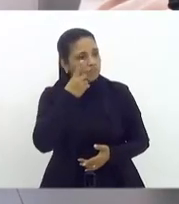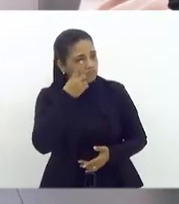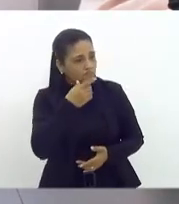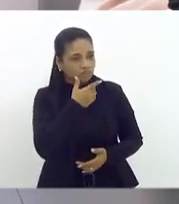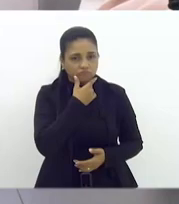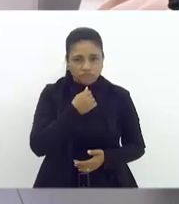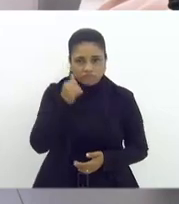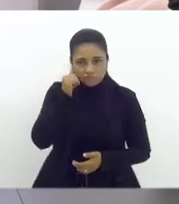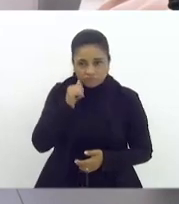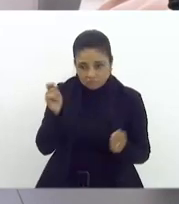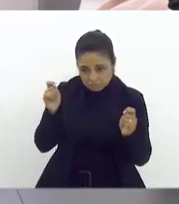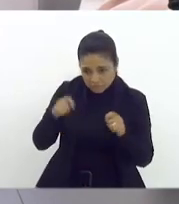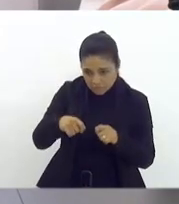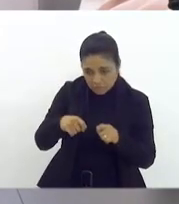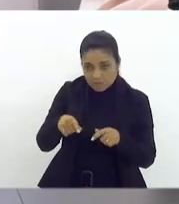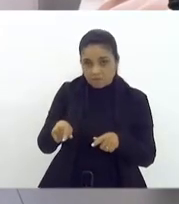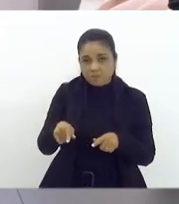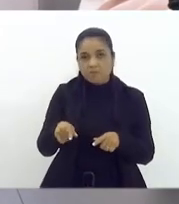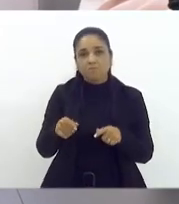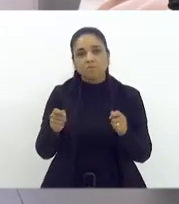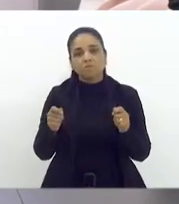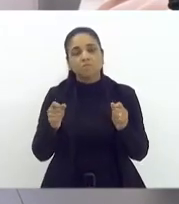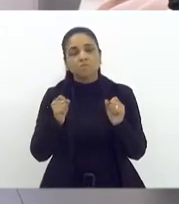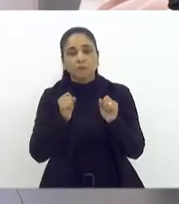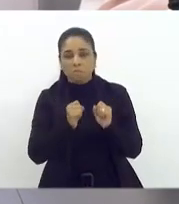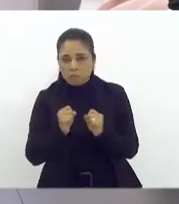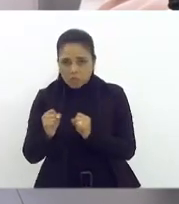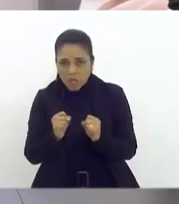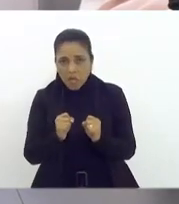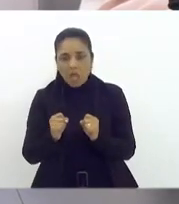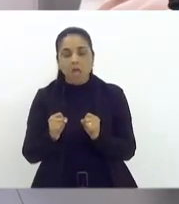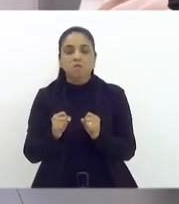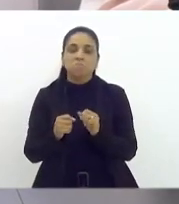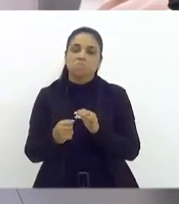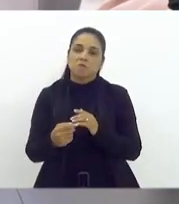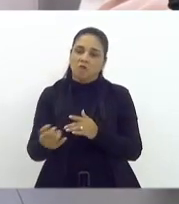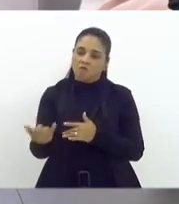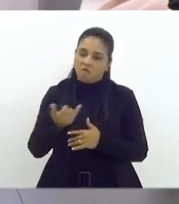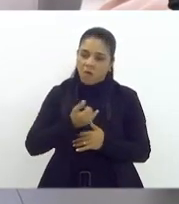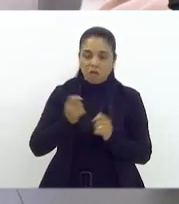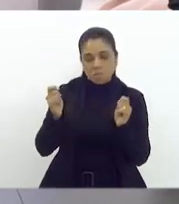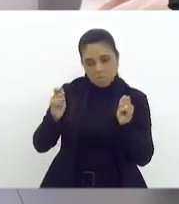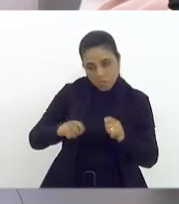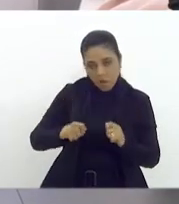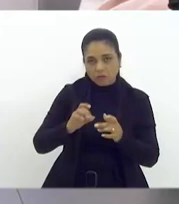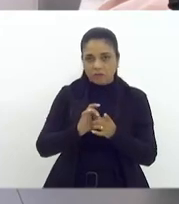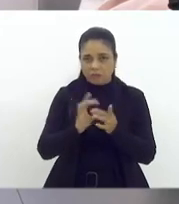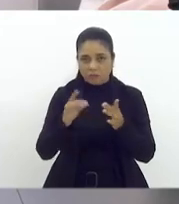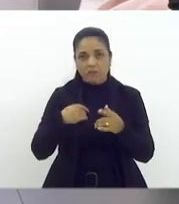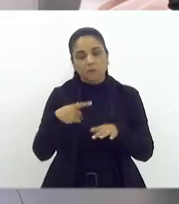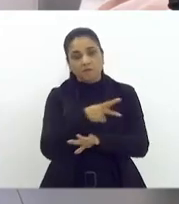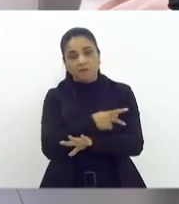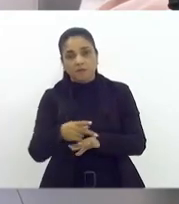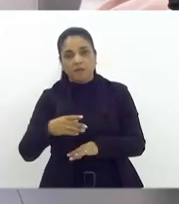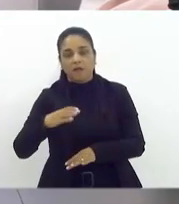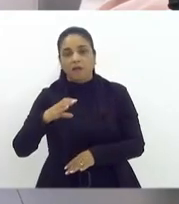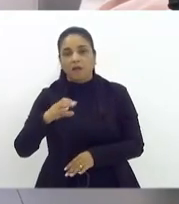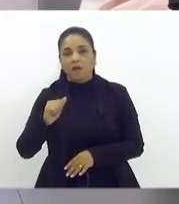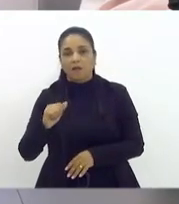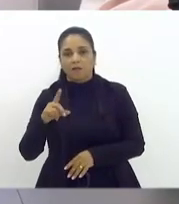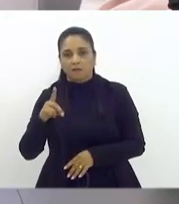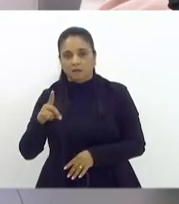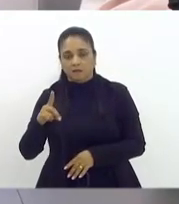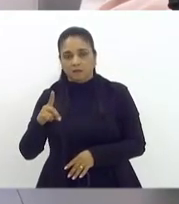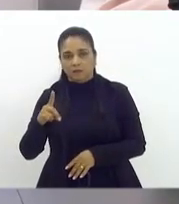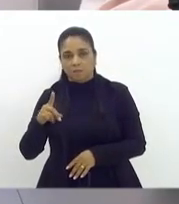que puderem já apontar a possibilidade de ir e a gente também tem uma visita Acadepol E aí por isso importante